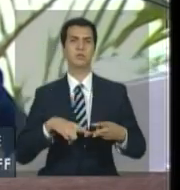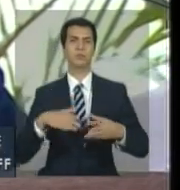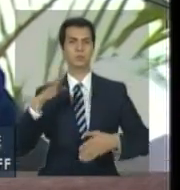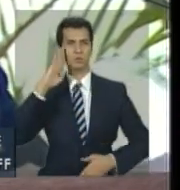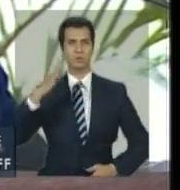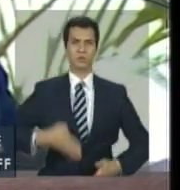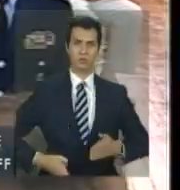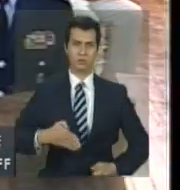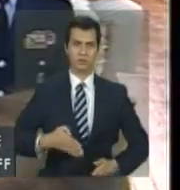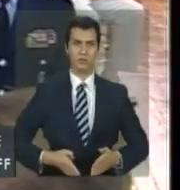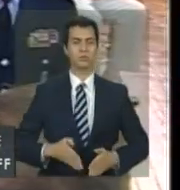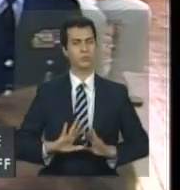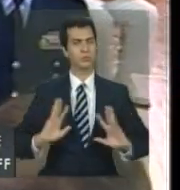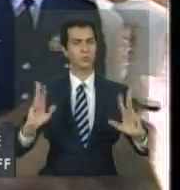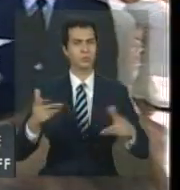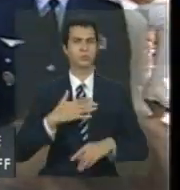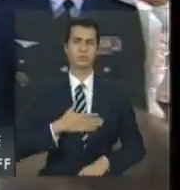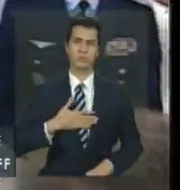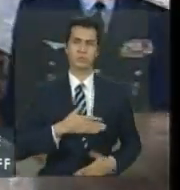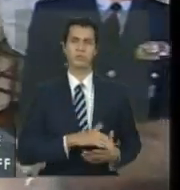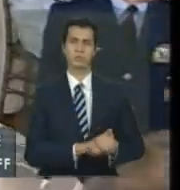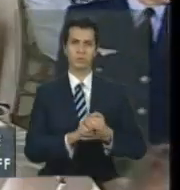Aeronáutica. Senhoras e senhores.